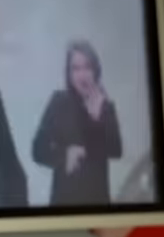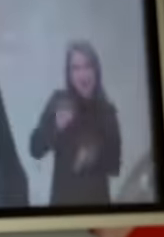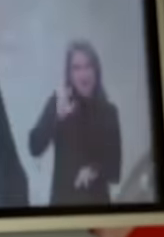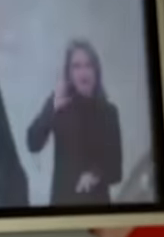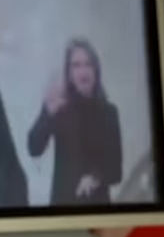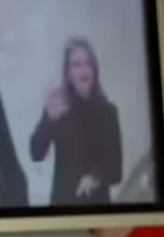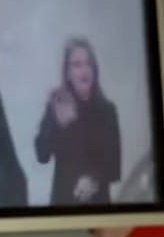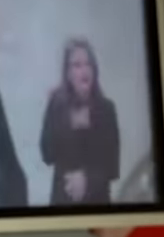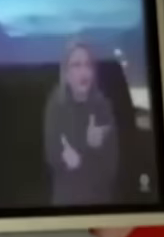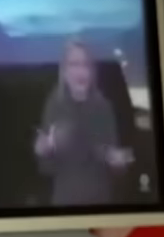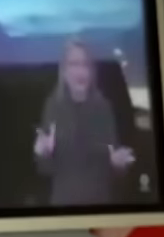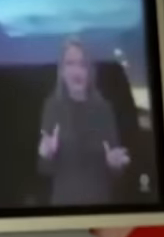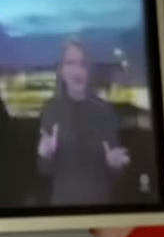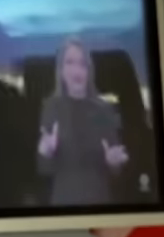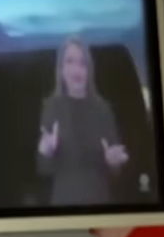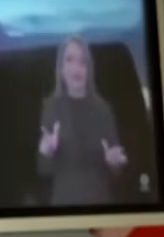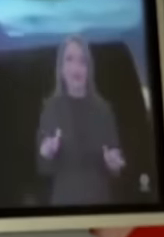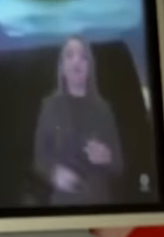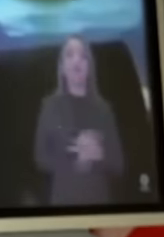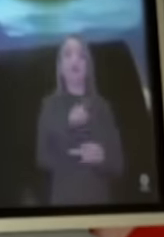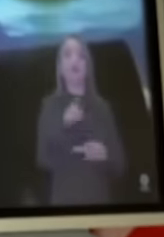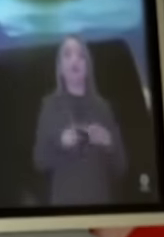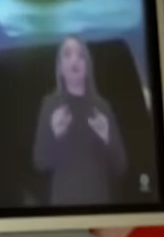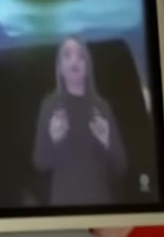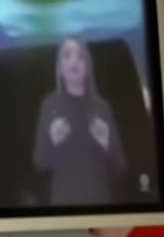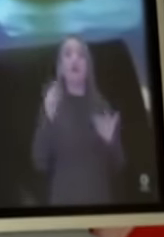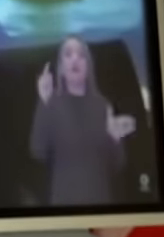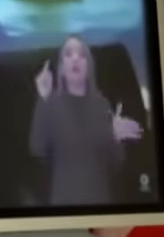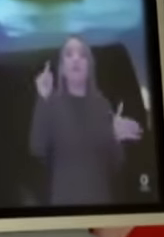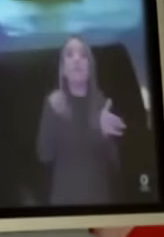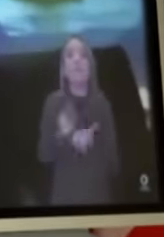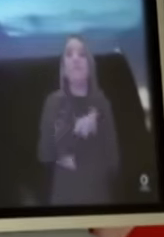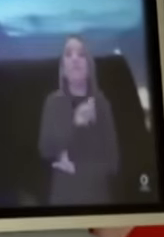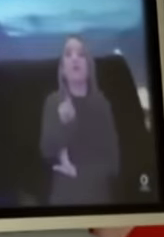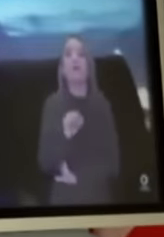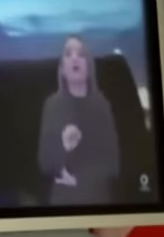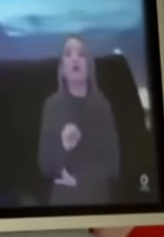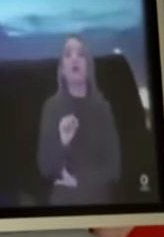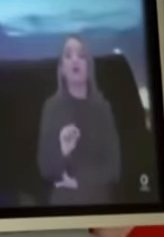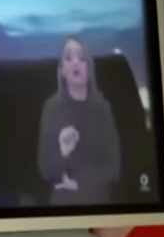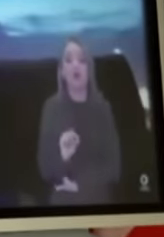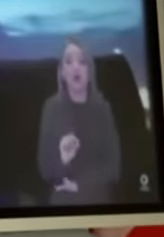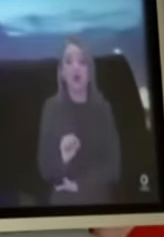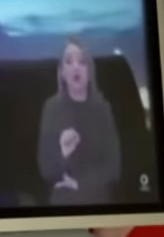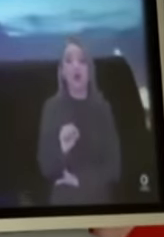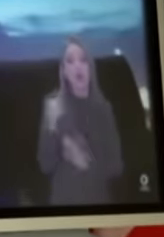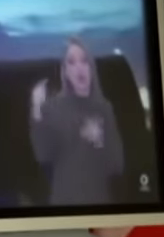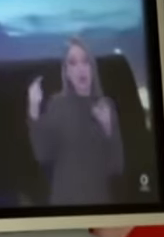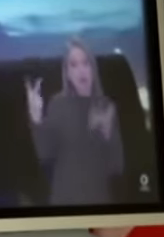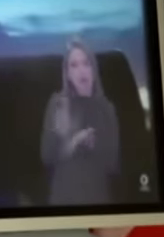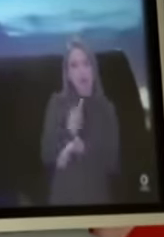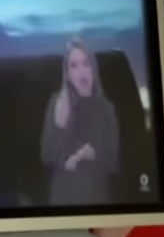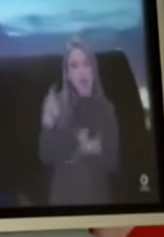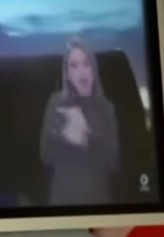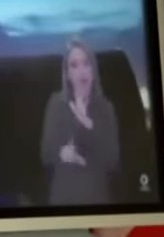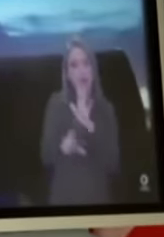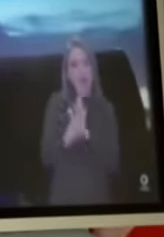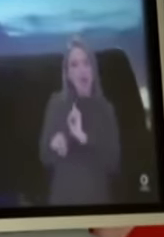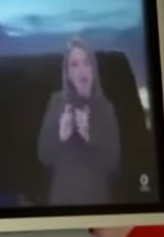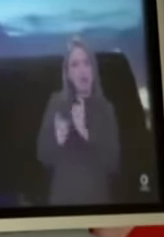Em segundo lugar, a grande pergunta que fica é o ilícito administrativo. Quem vai